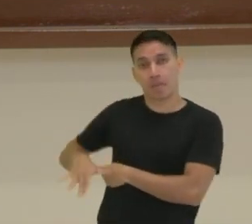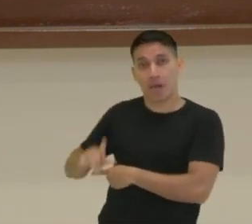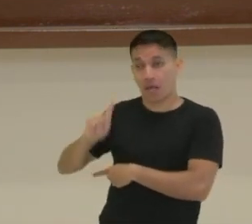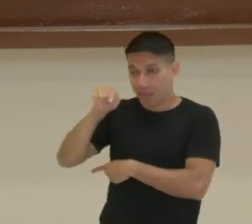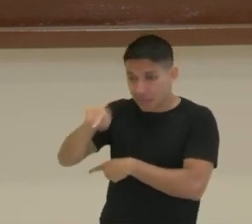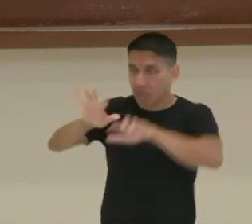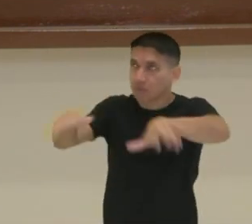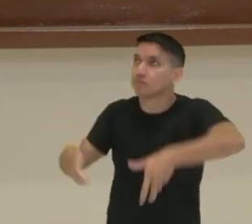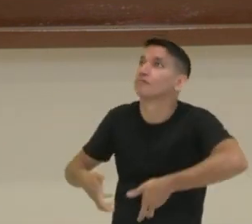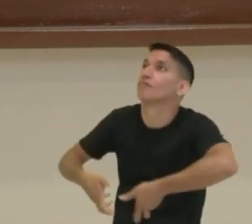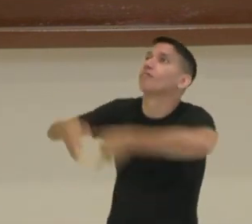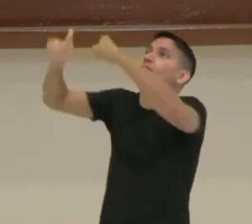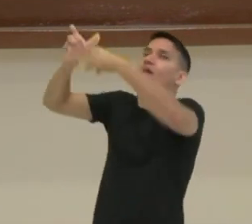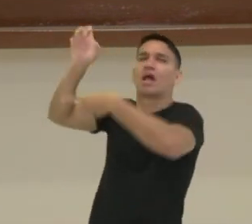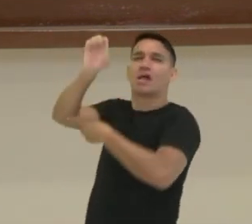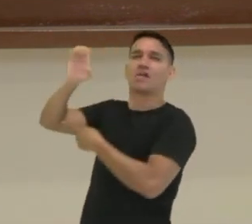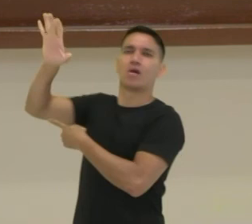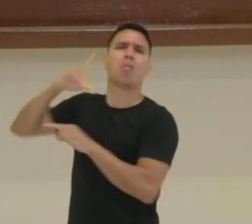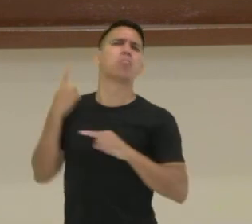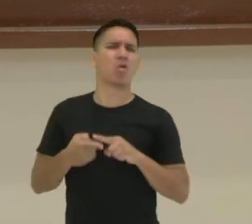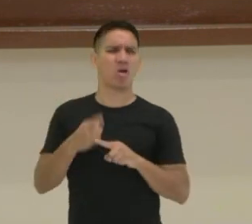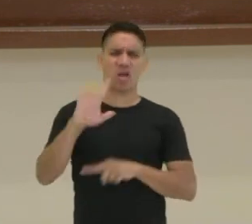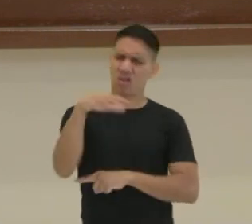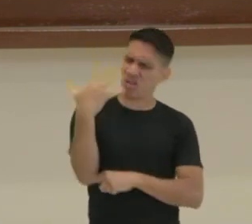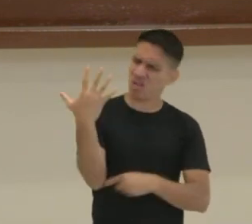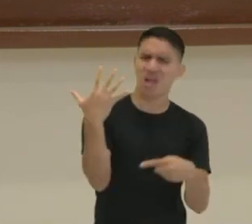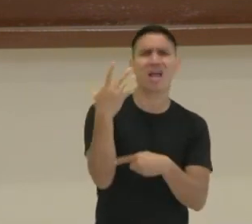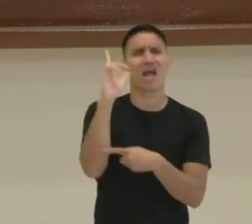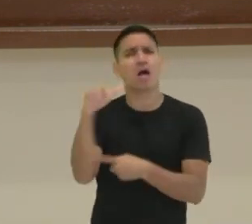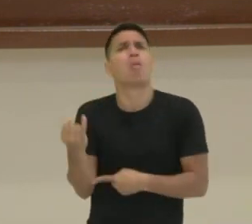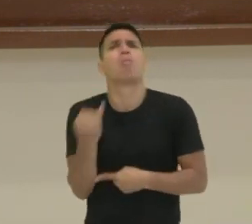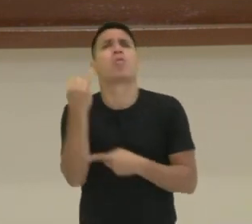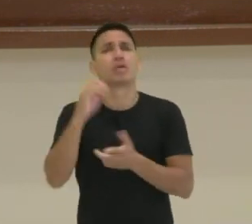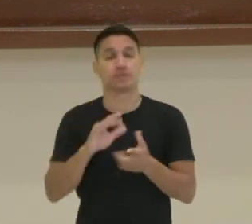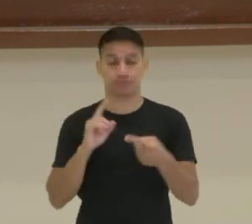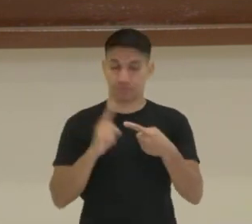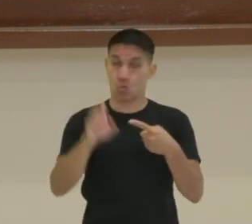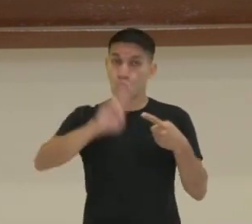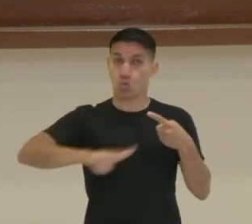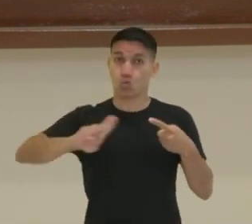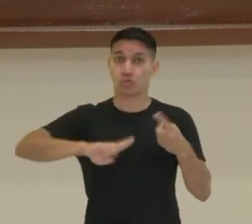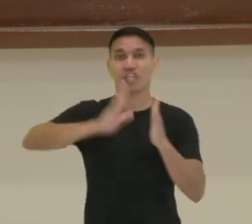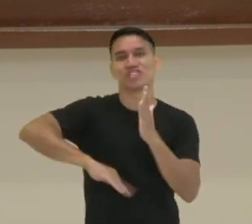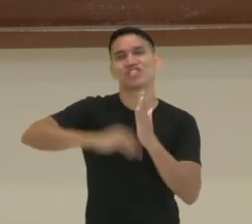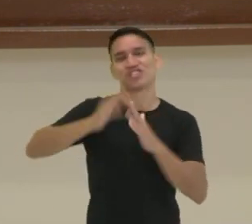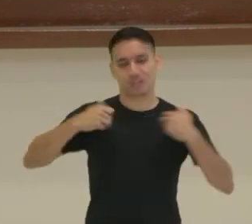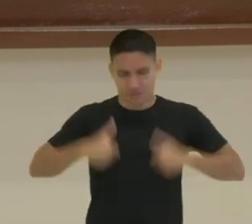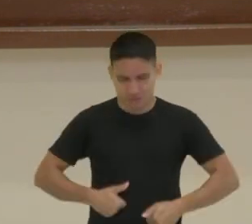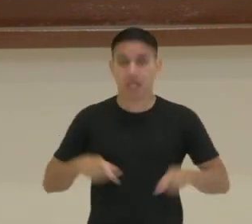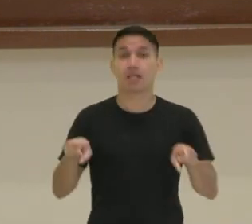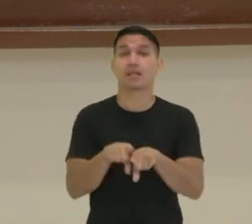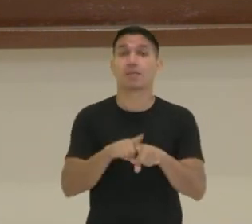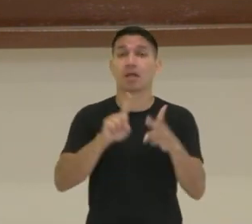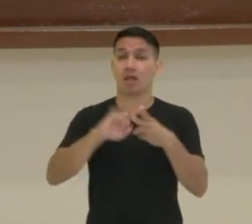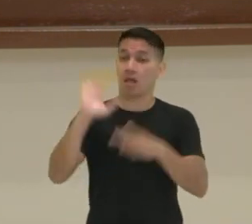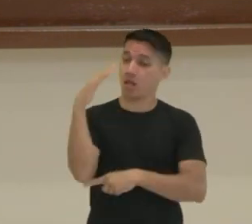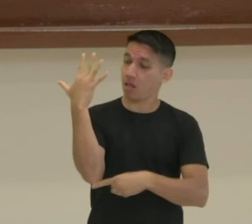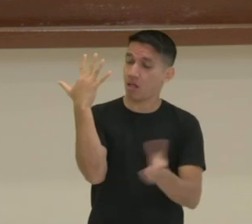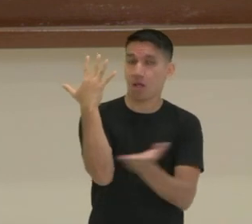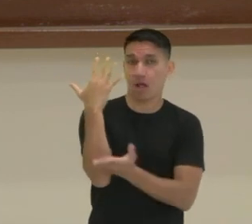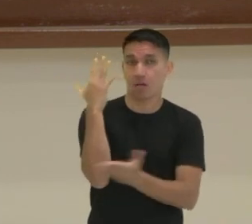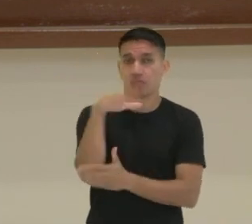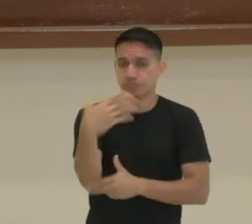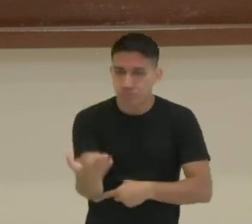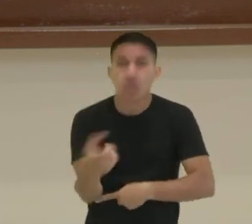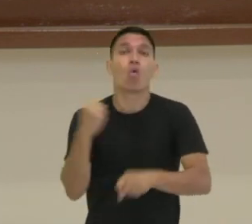o pau-brasil era importante? Porque eles usavam a tinta do pau-brasil e porque a madeira também era usada para construir móveis